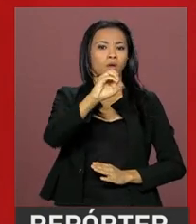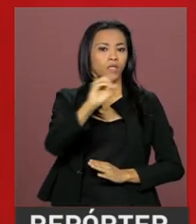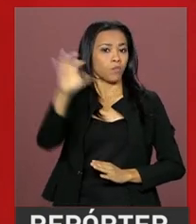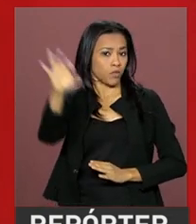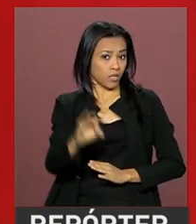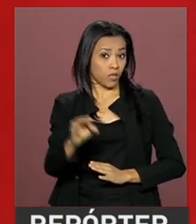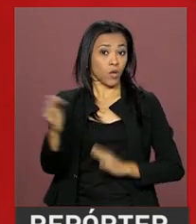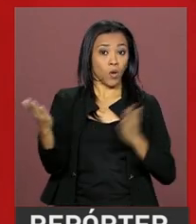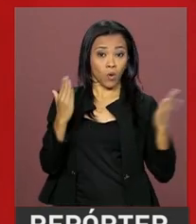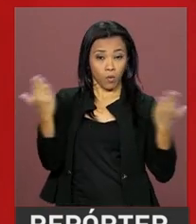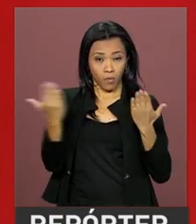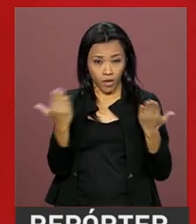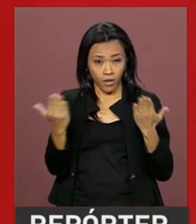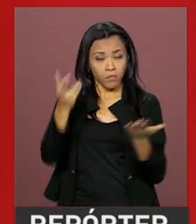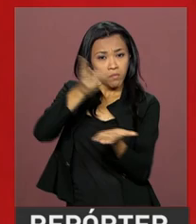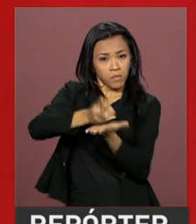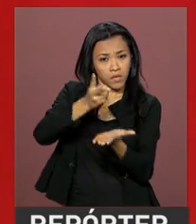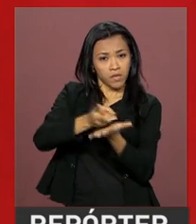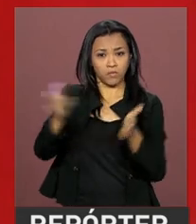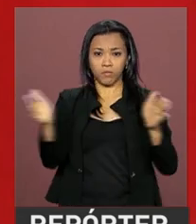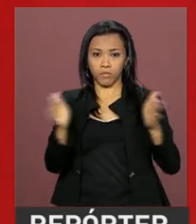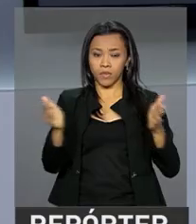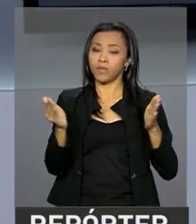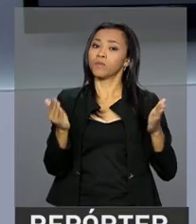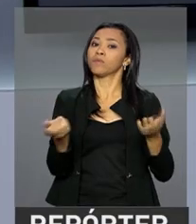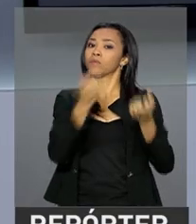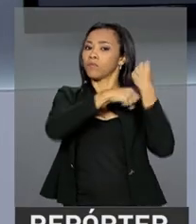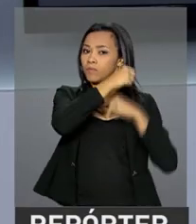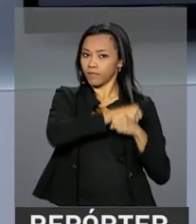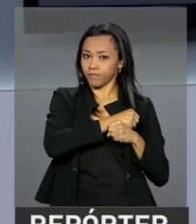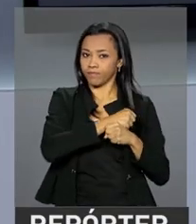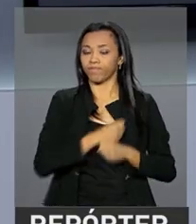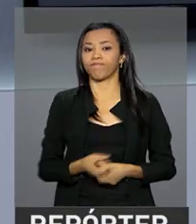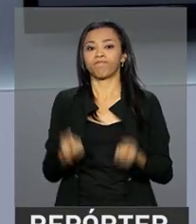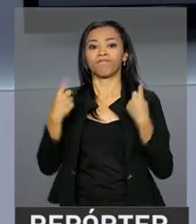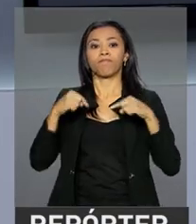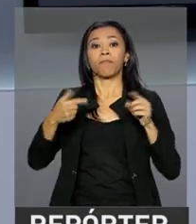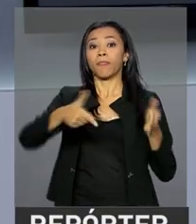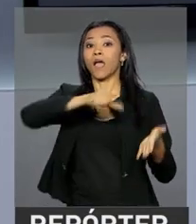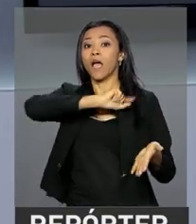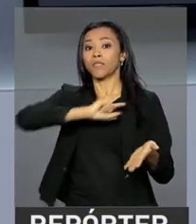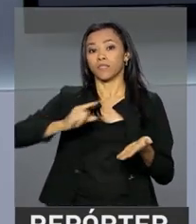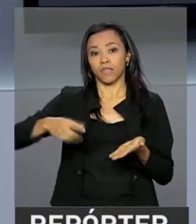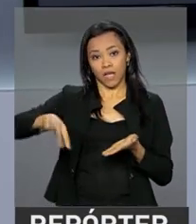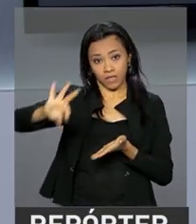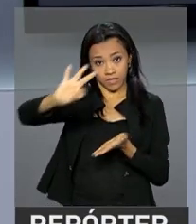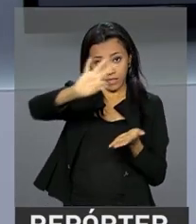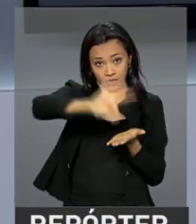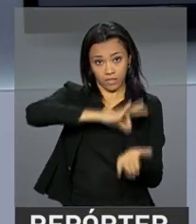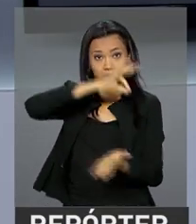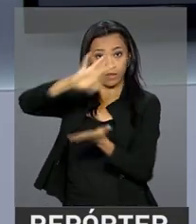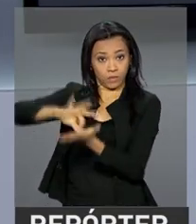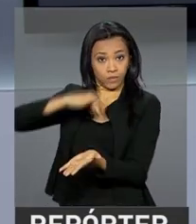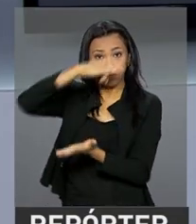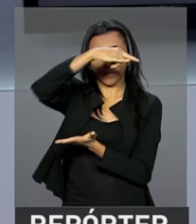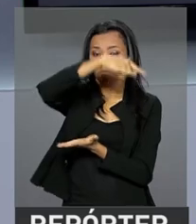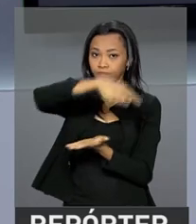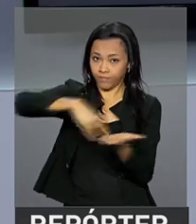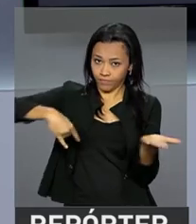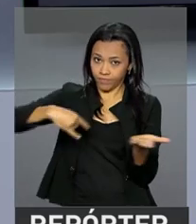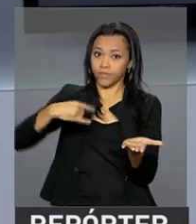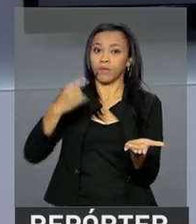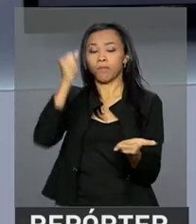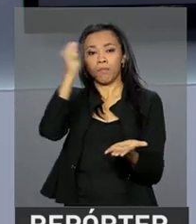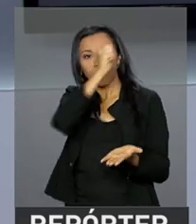comparadas ao mesmo período no ano passado. E antes da assinatura de acordos entre Brasil e Rússia, seguida